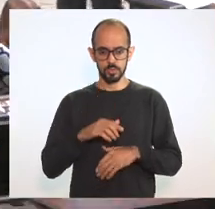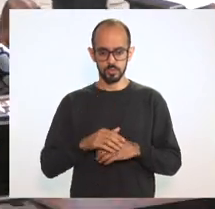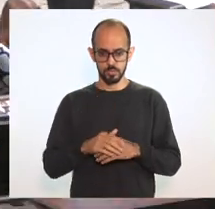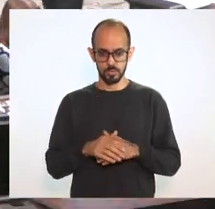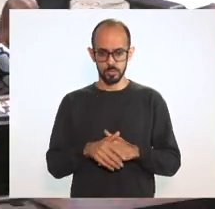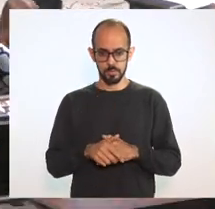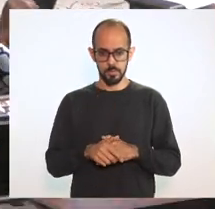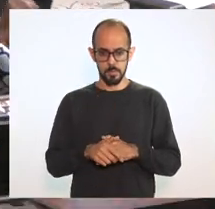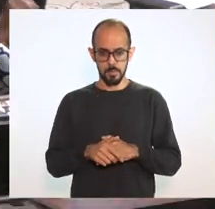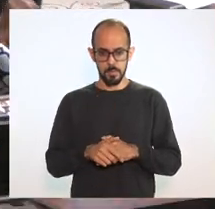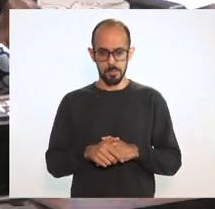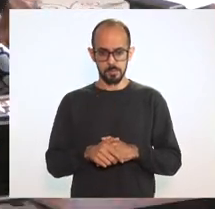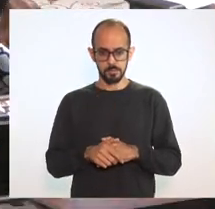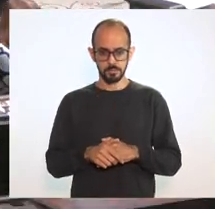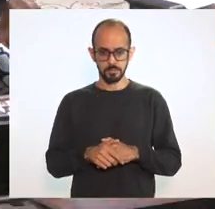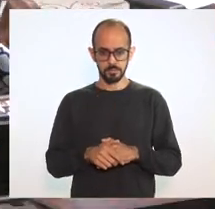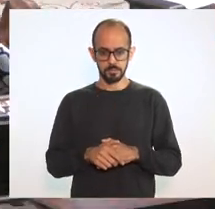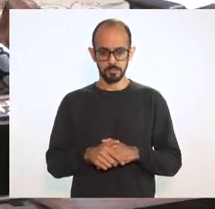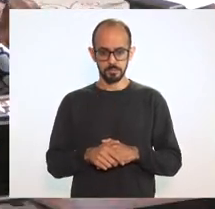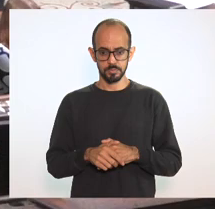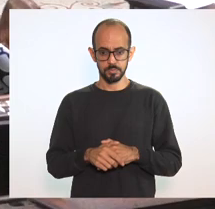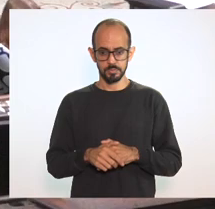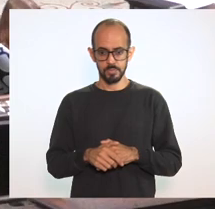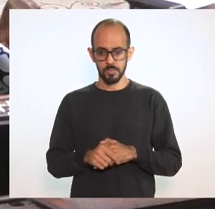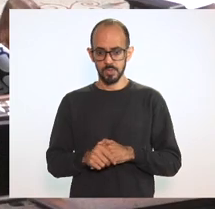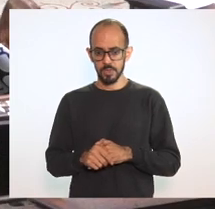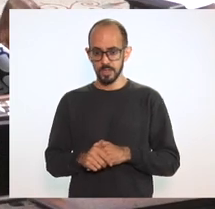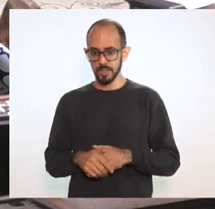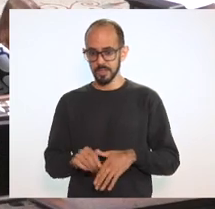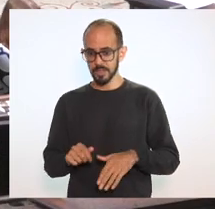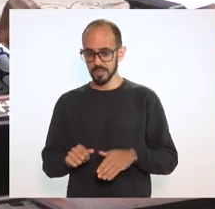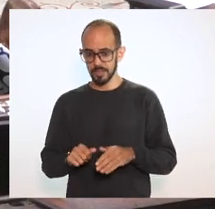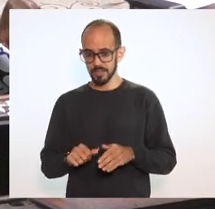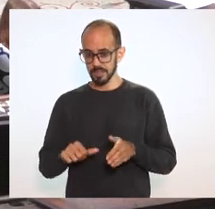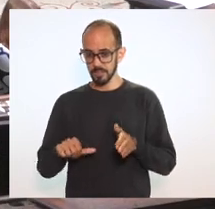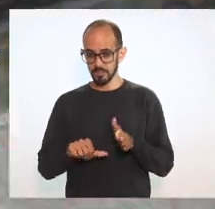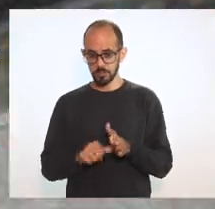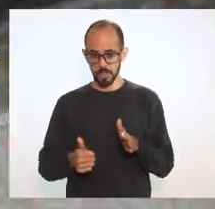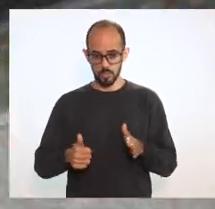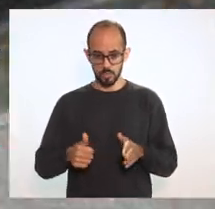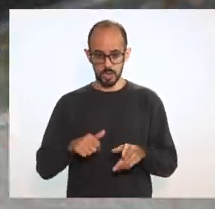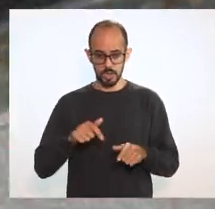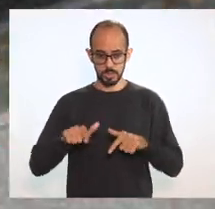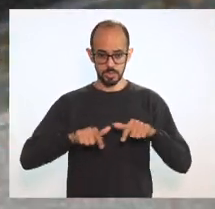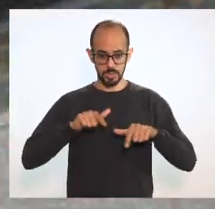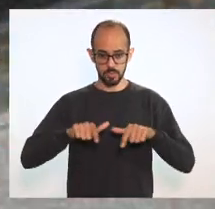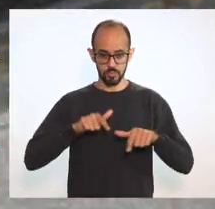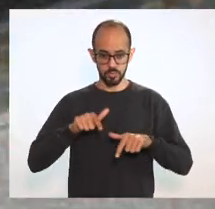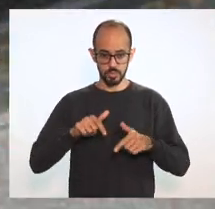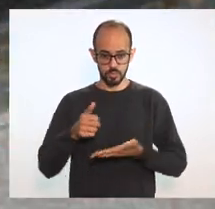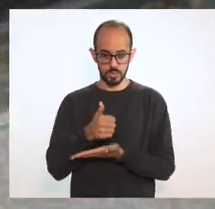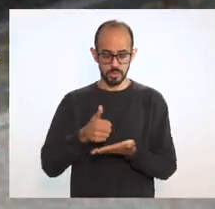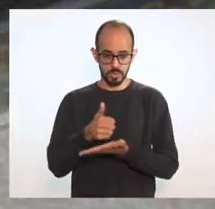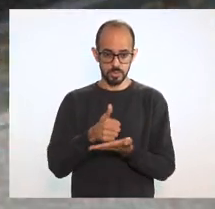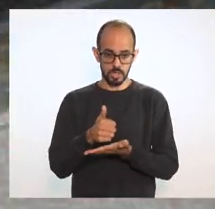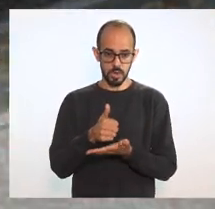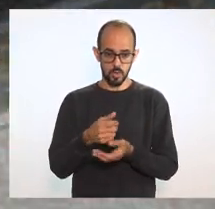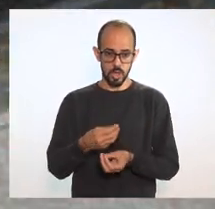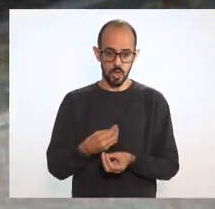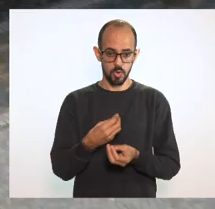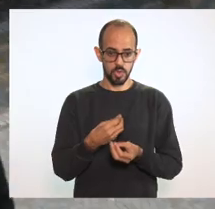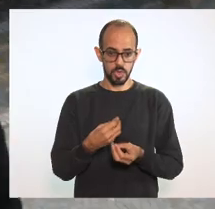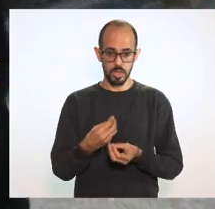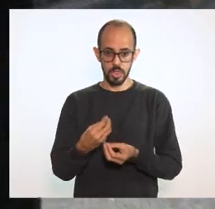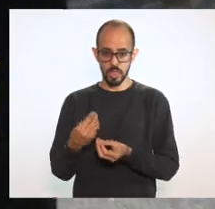Senhor presidente, em primeiro lugar, eu sou adepto àquela teoria que serviço essencial é aquele que bota o pão na casa de